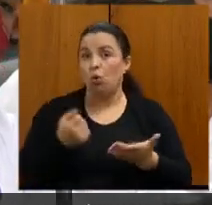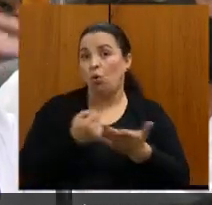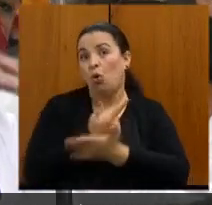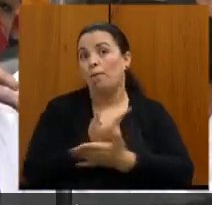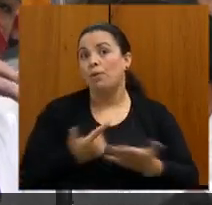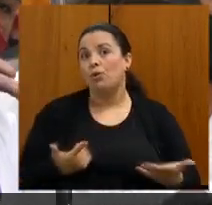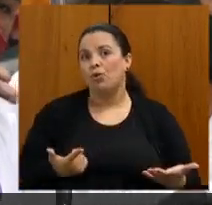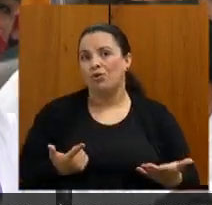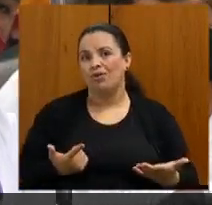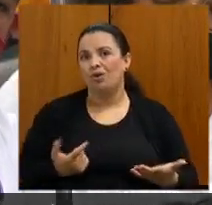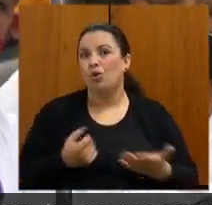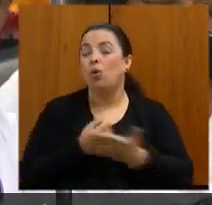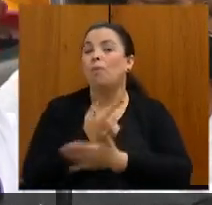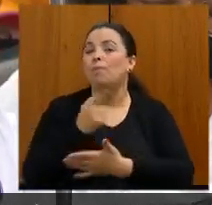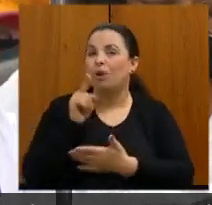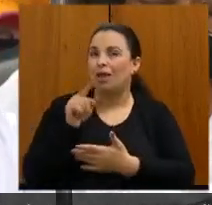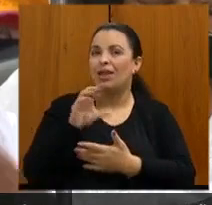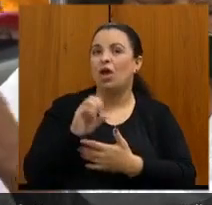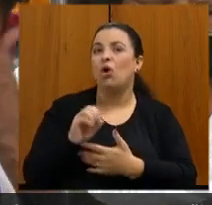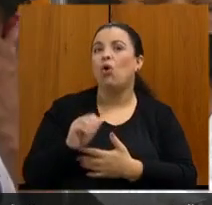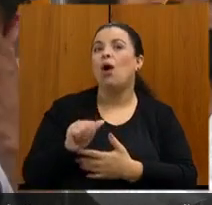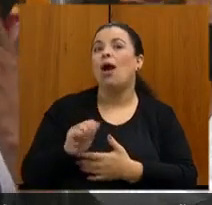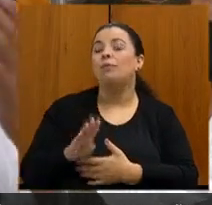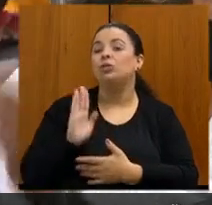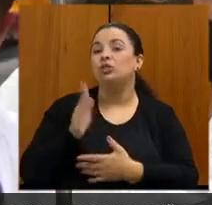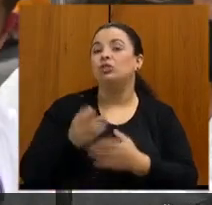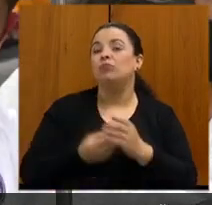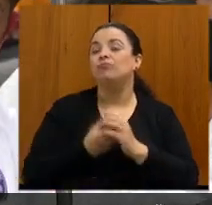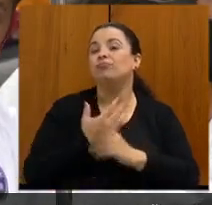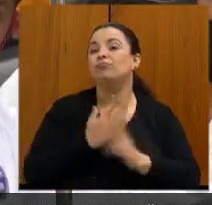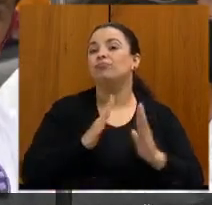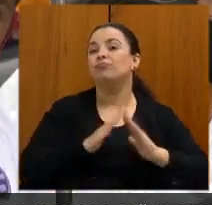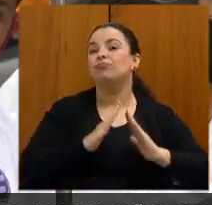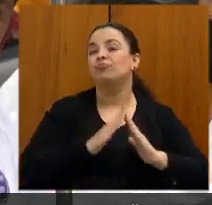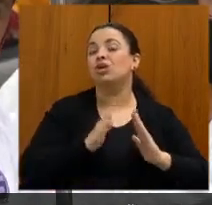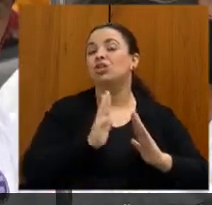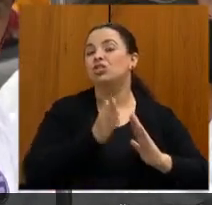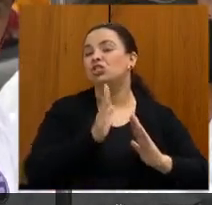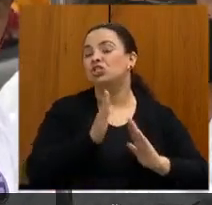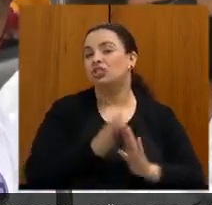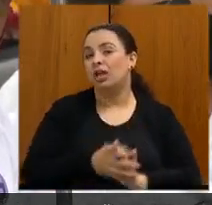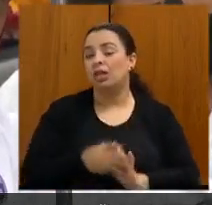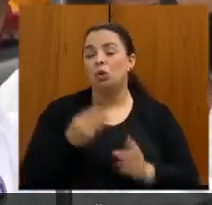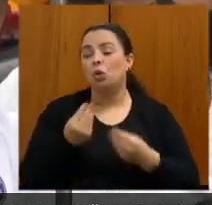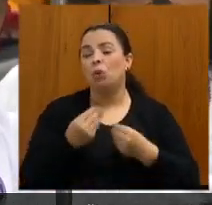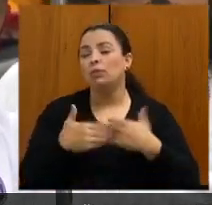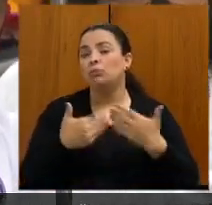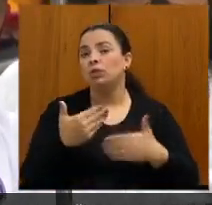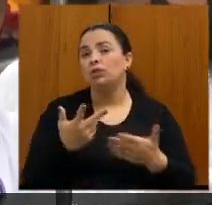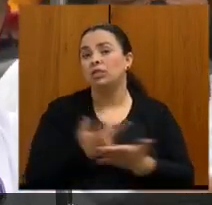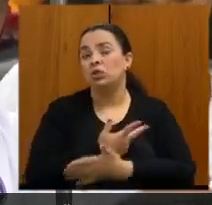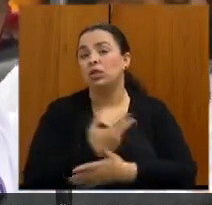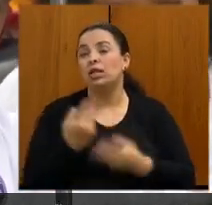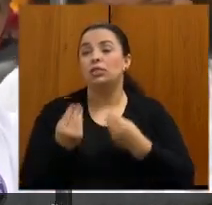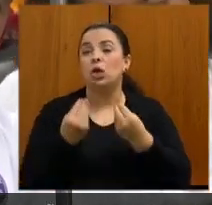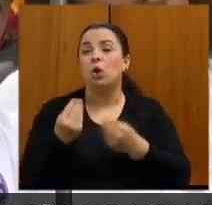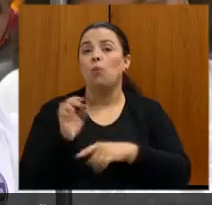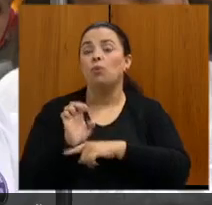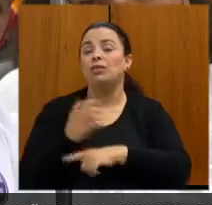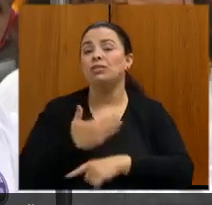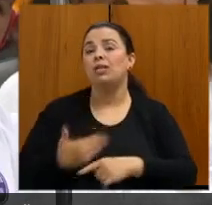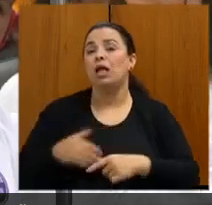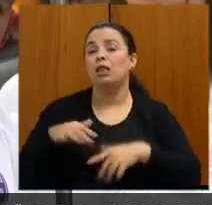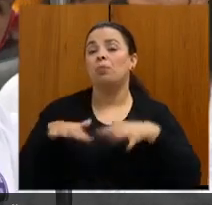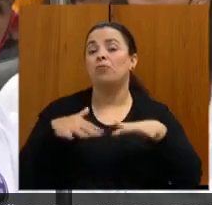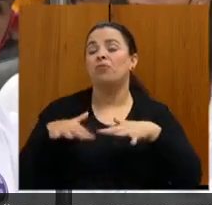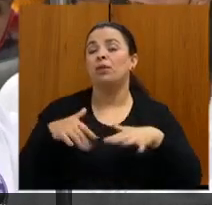Cohab e que já estão morando lá então como é que faz isso como esse processo tem cidade Como que o Estado tem se mobilizado dentro desse